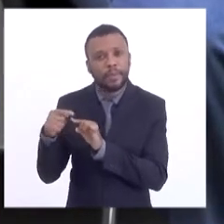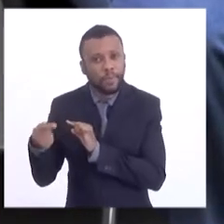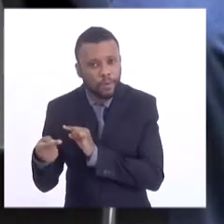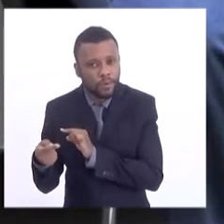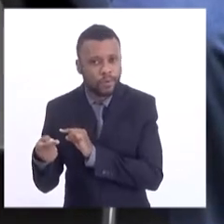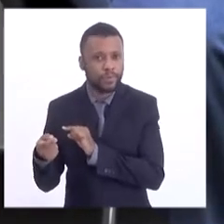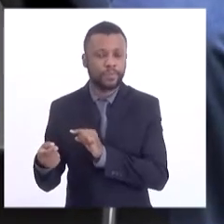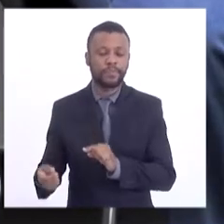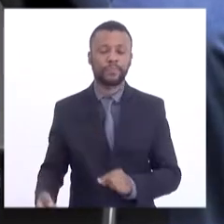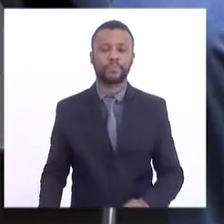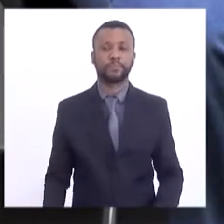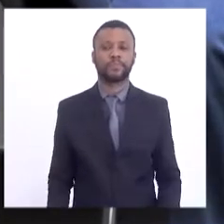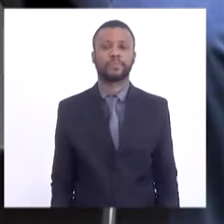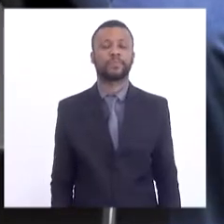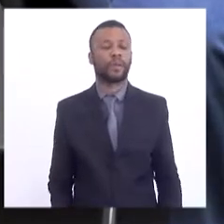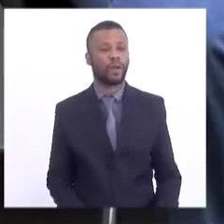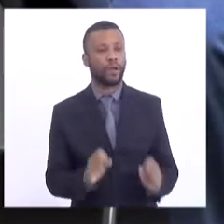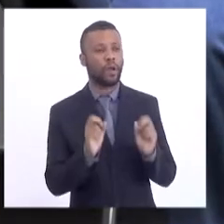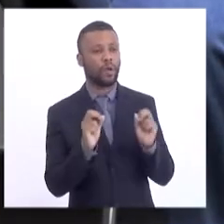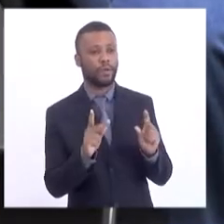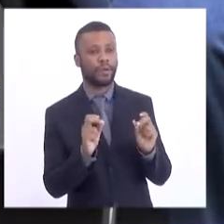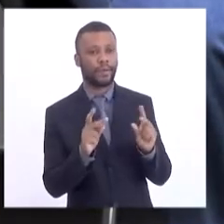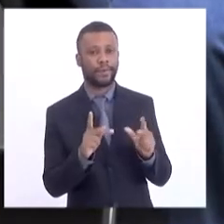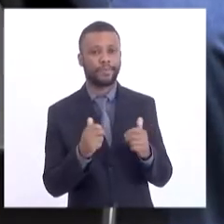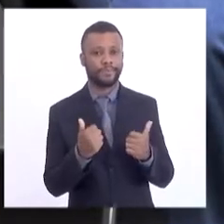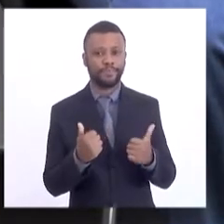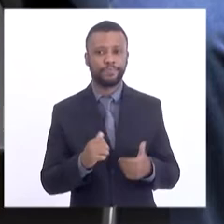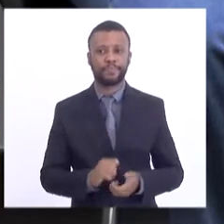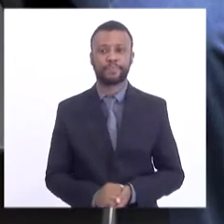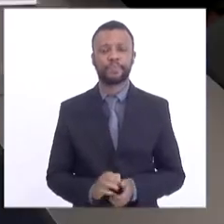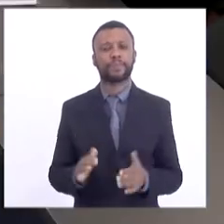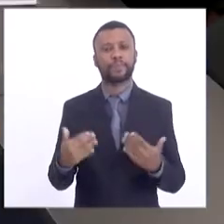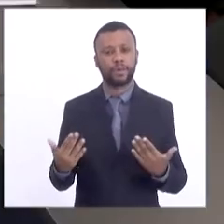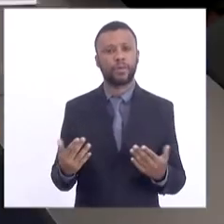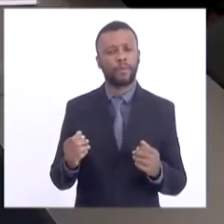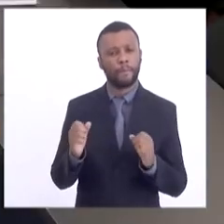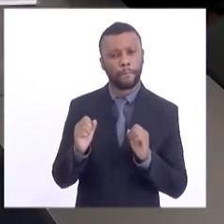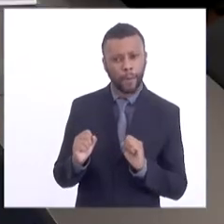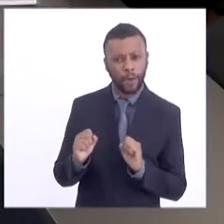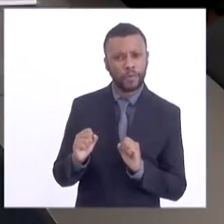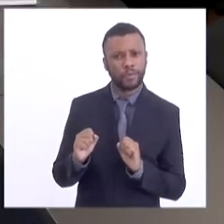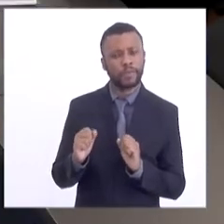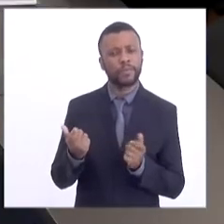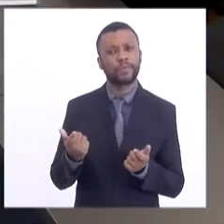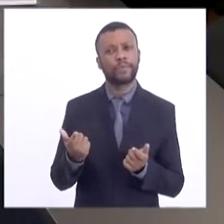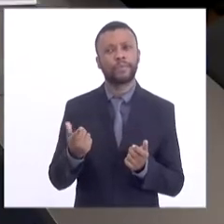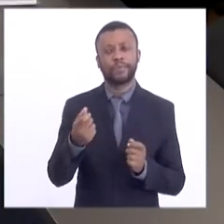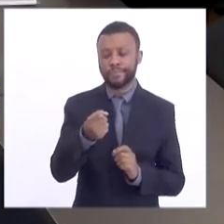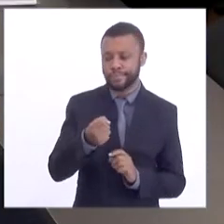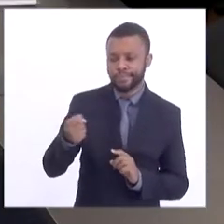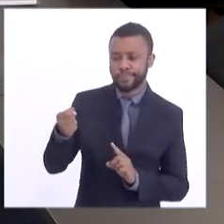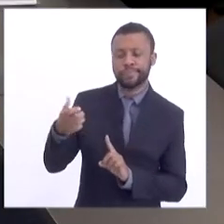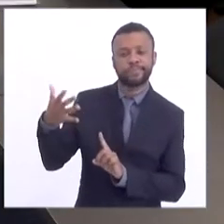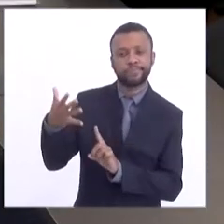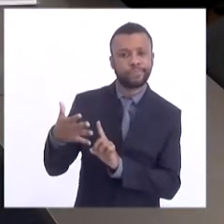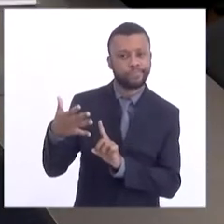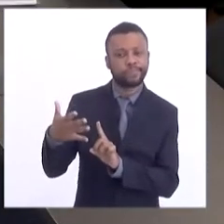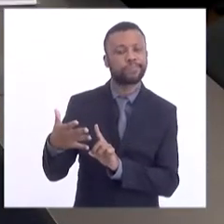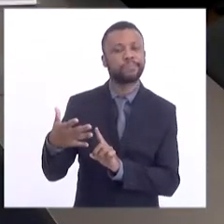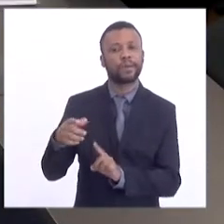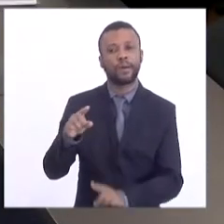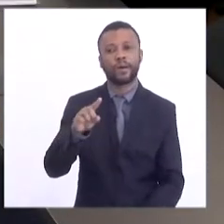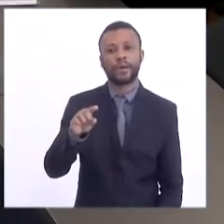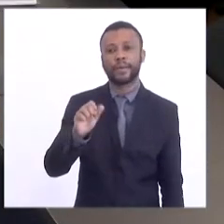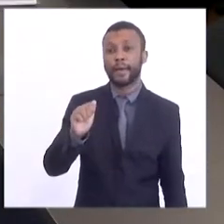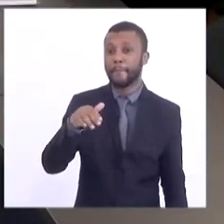Ah tá o ok então eu posso passar passar para o Doutor Zamitti para depois passar